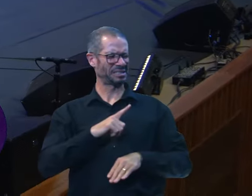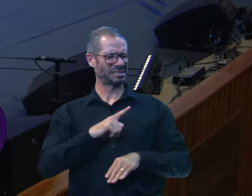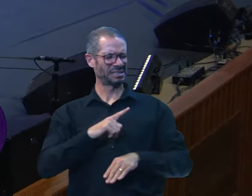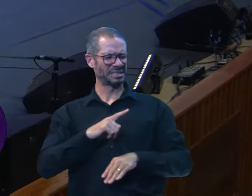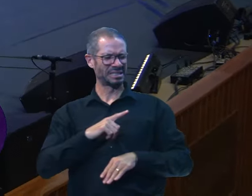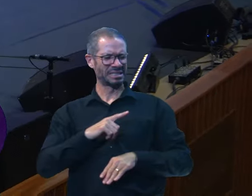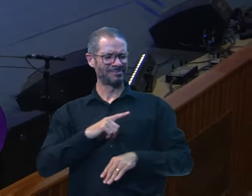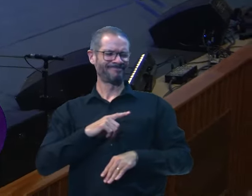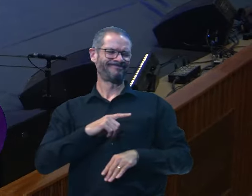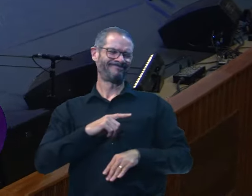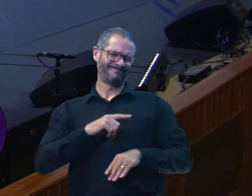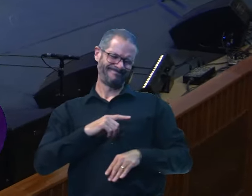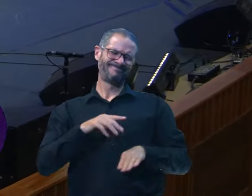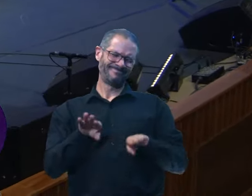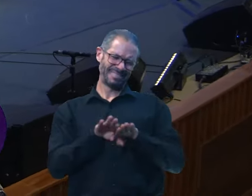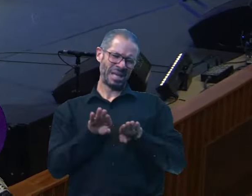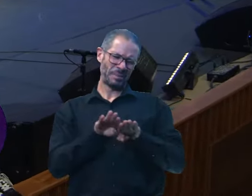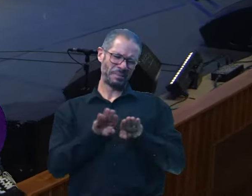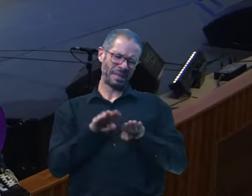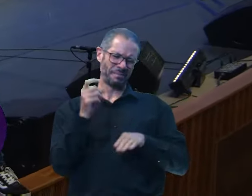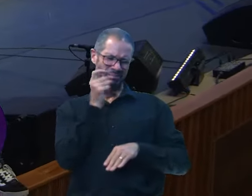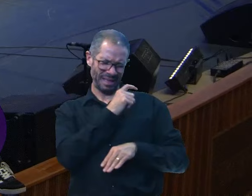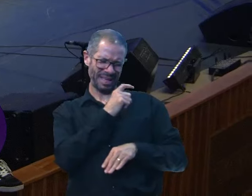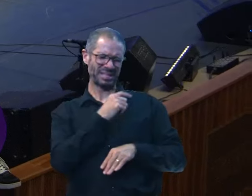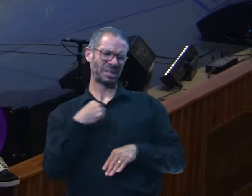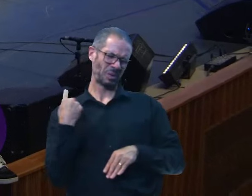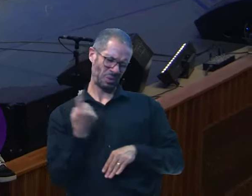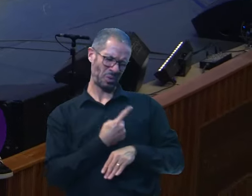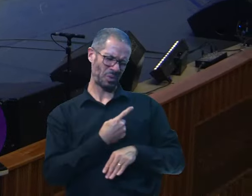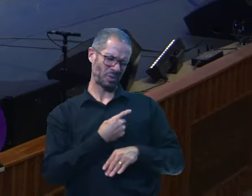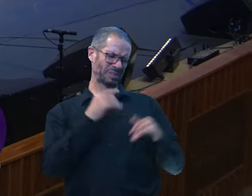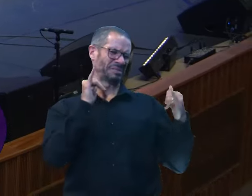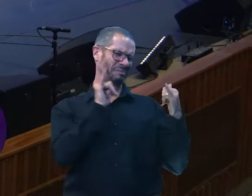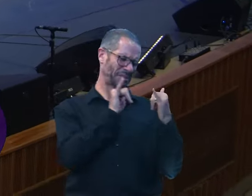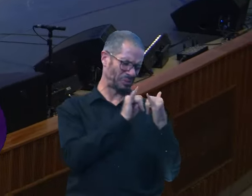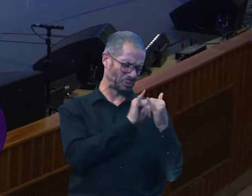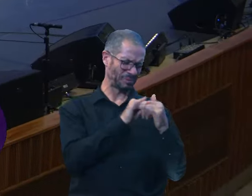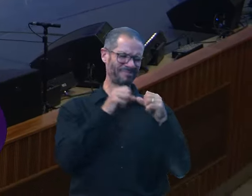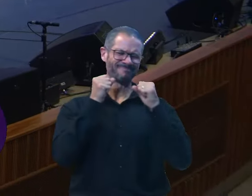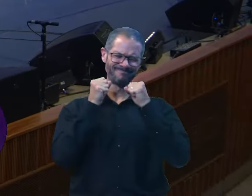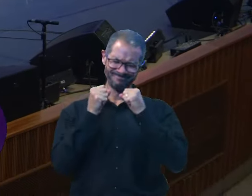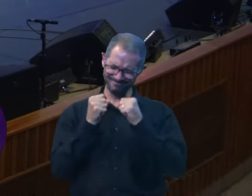Ti, que possamos perdoar, Jesus, que possamos perdoar,